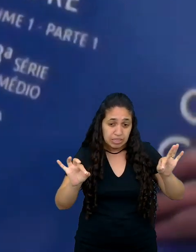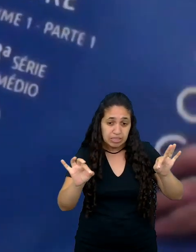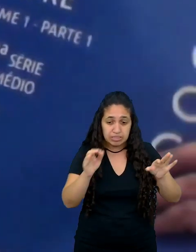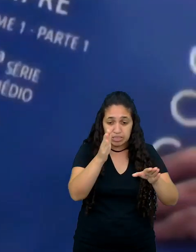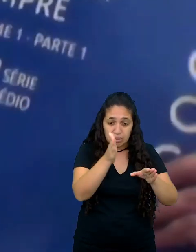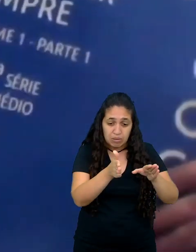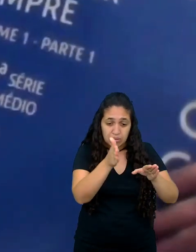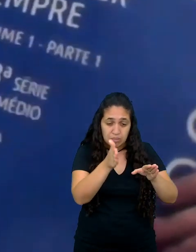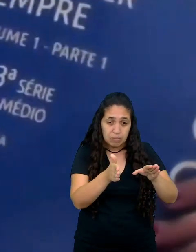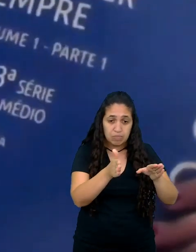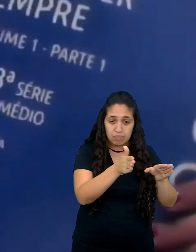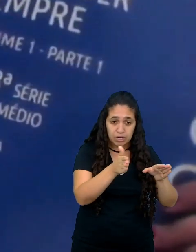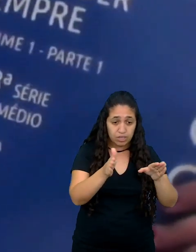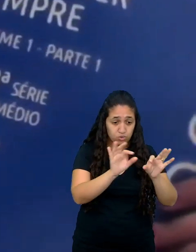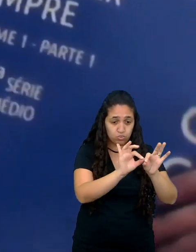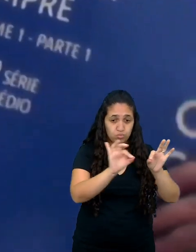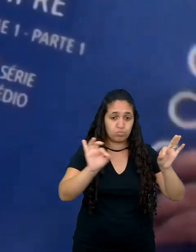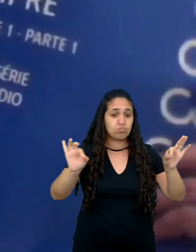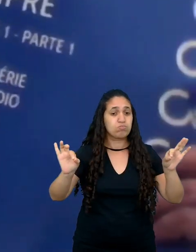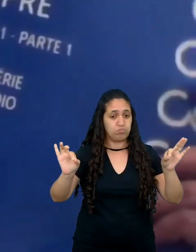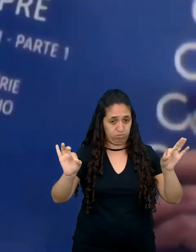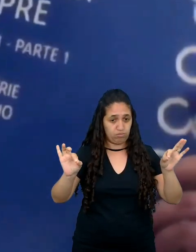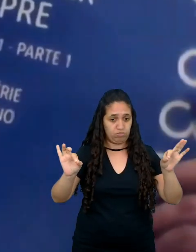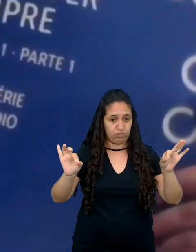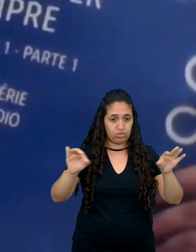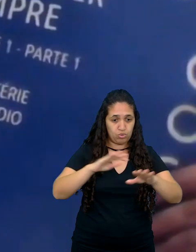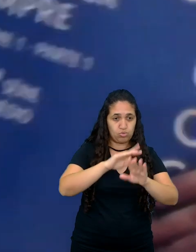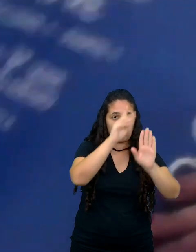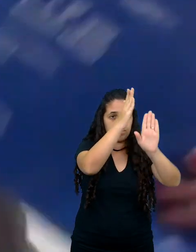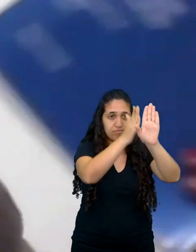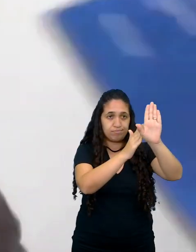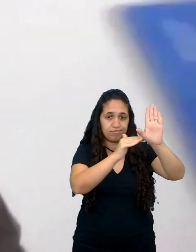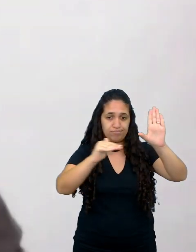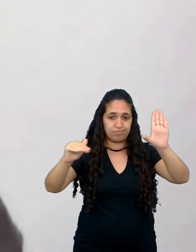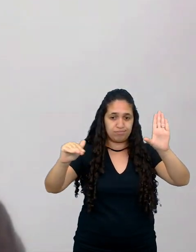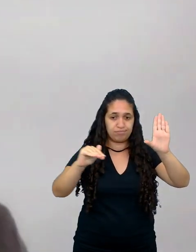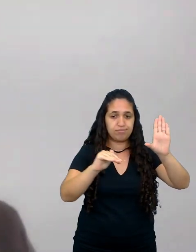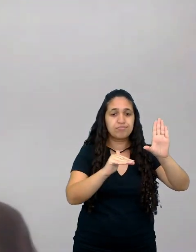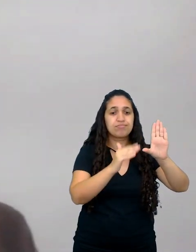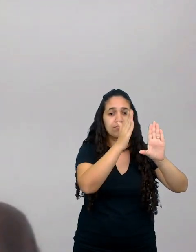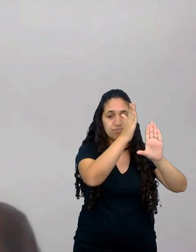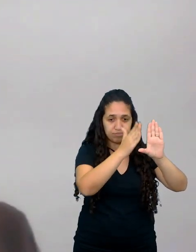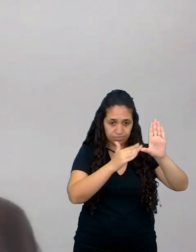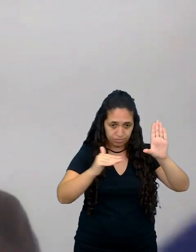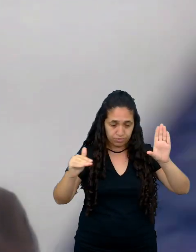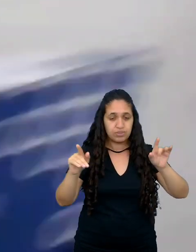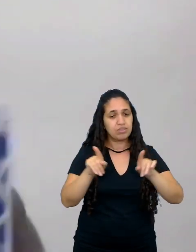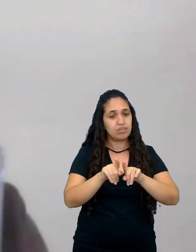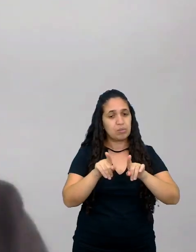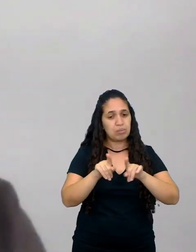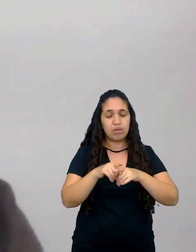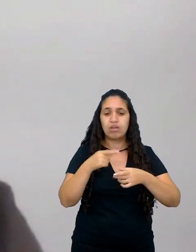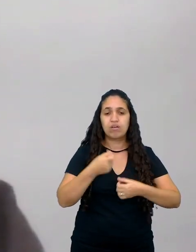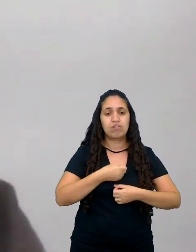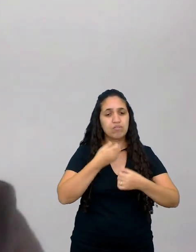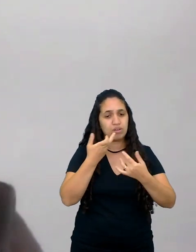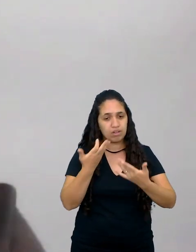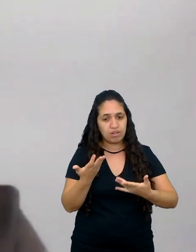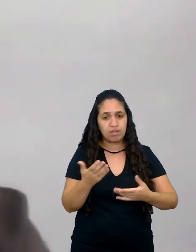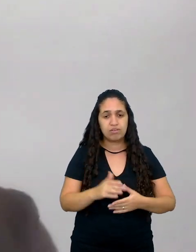médio do segmento de reta no plano cartesiano. Nós vamos também falar de